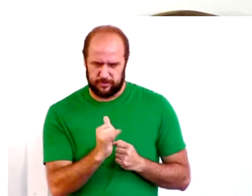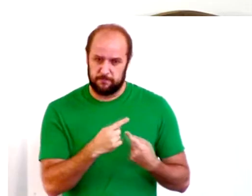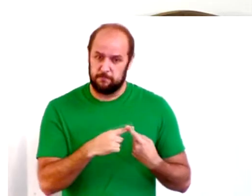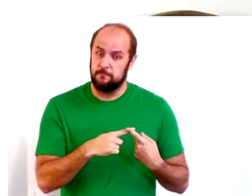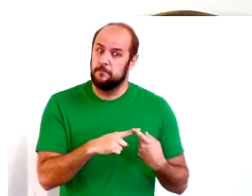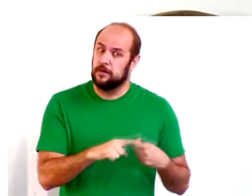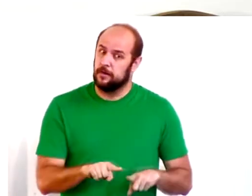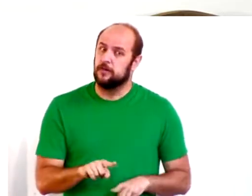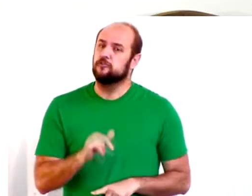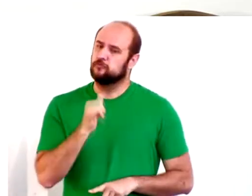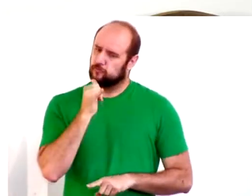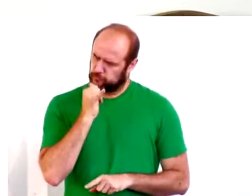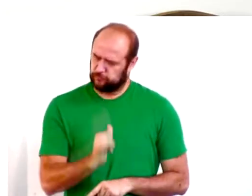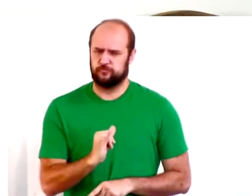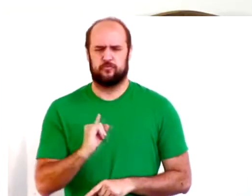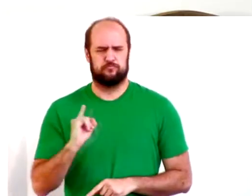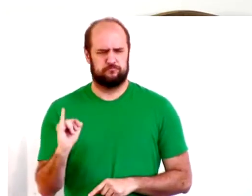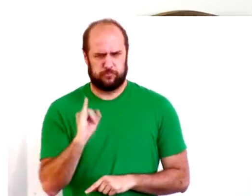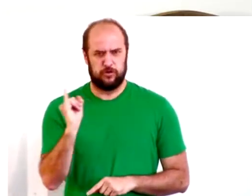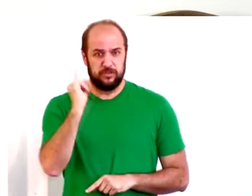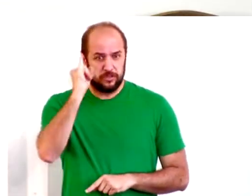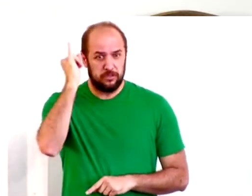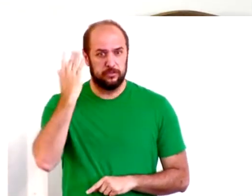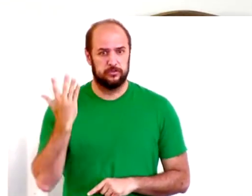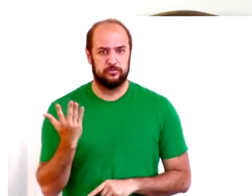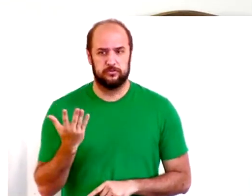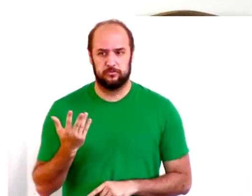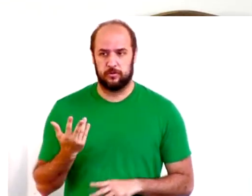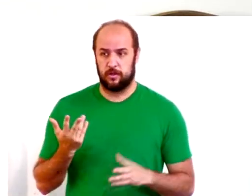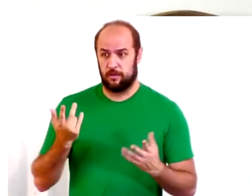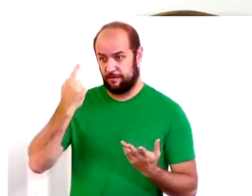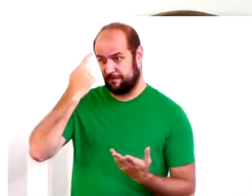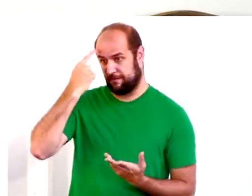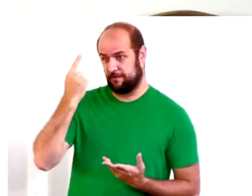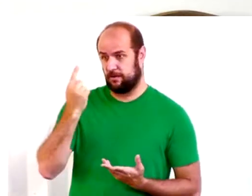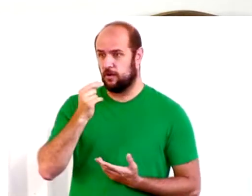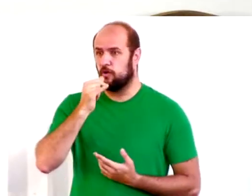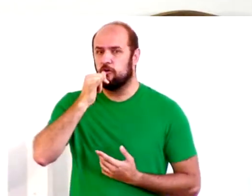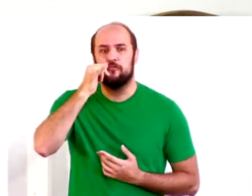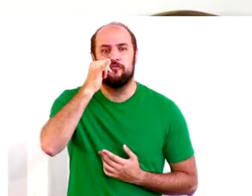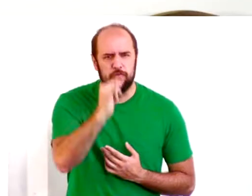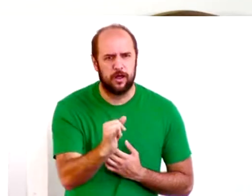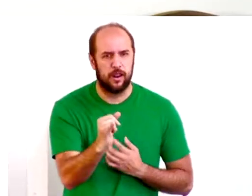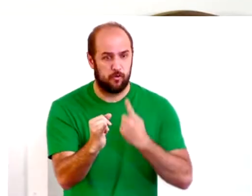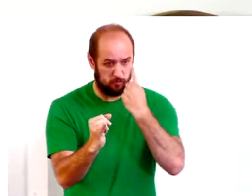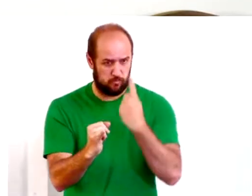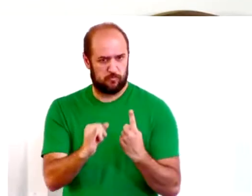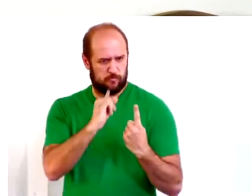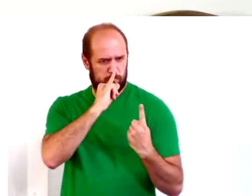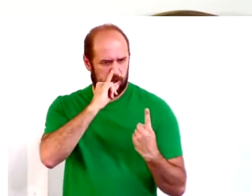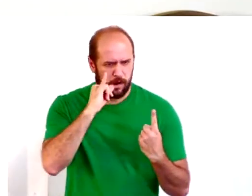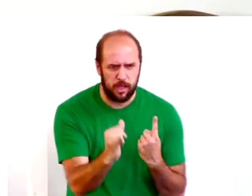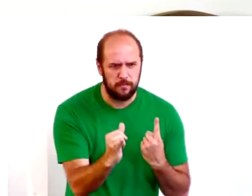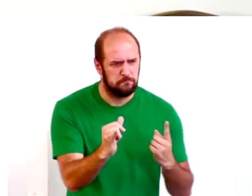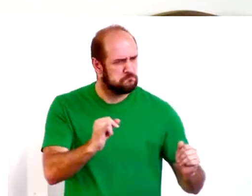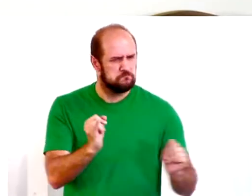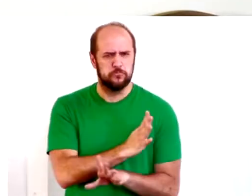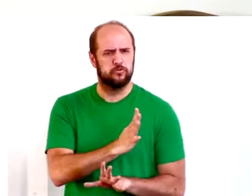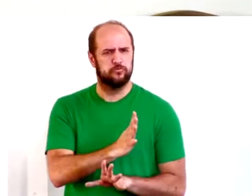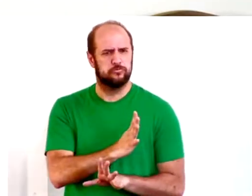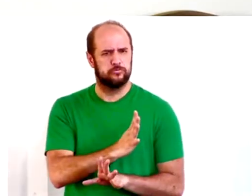é um ensino importante. Se você disser alguma coisa, que aquilo seja. Se você falar